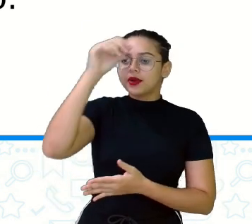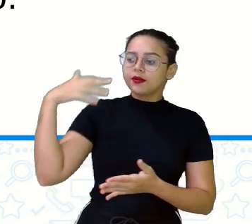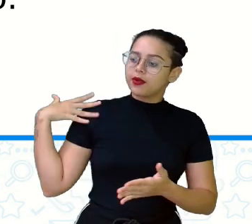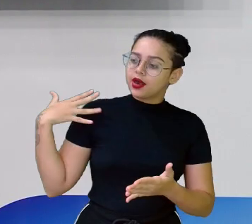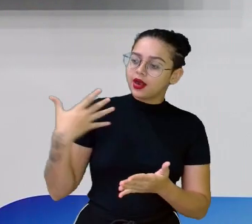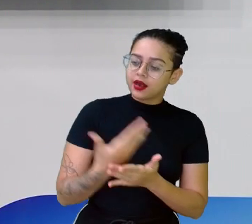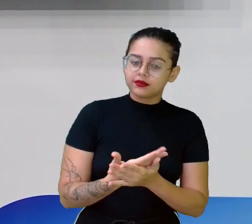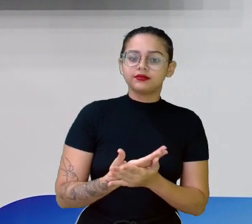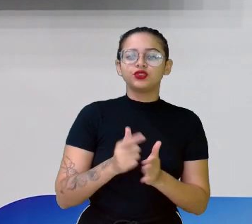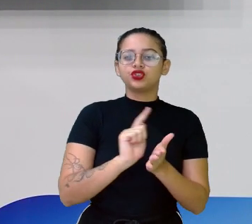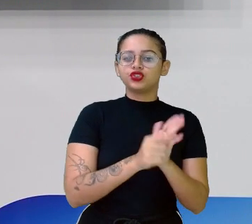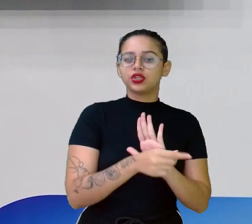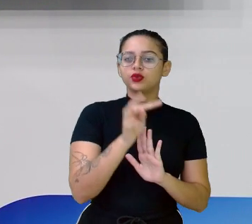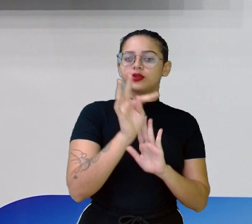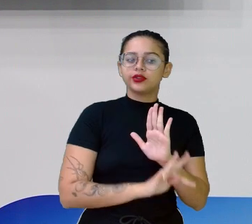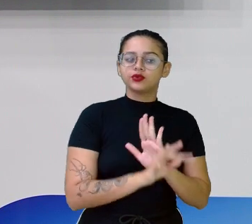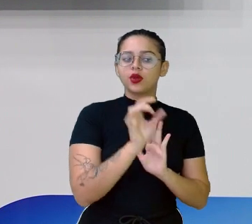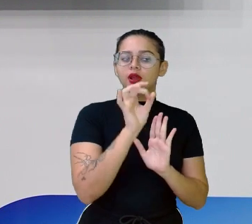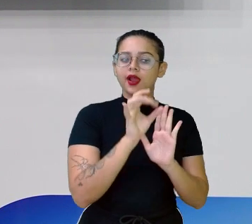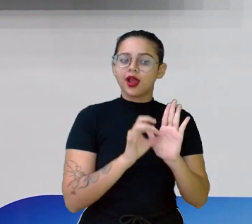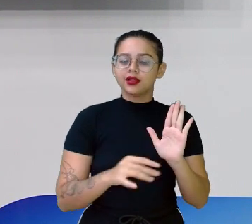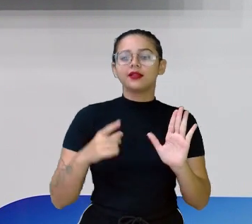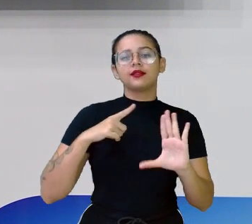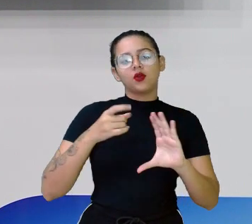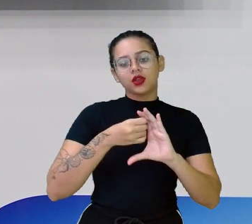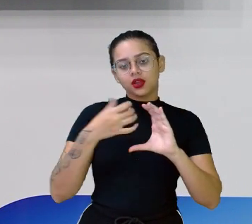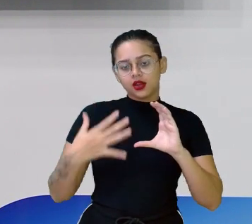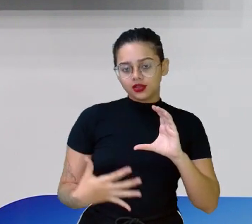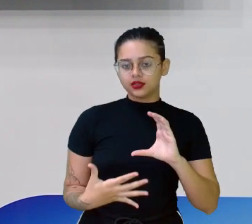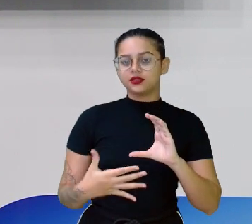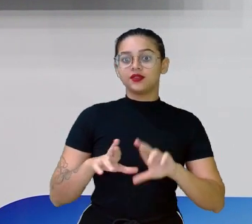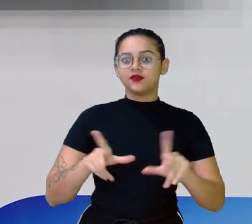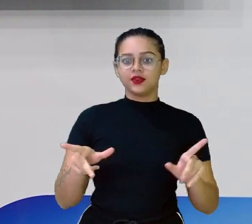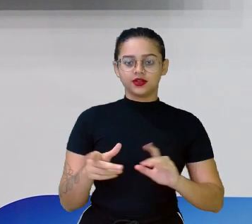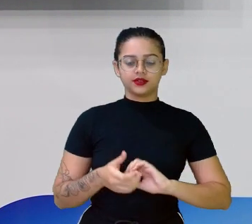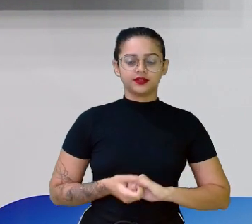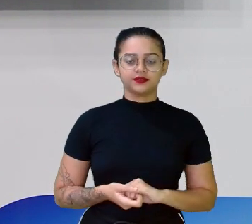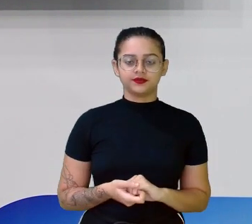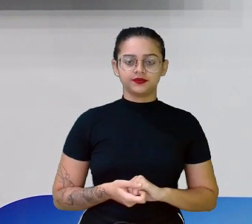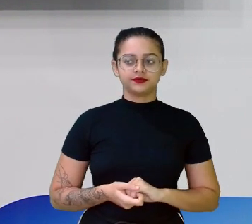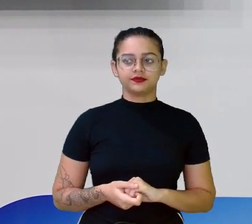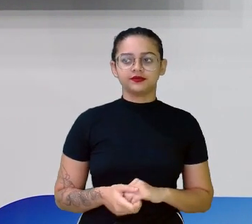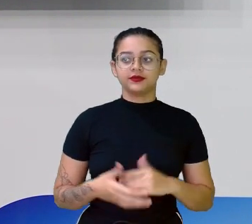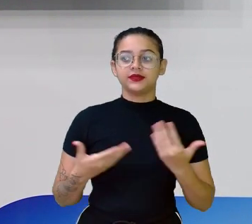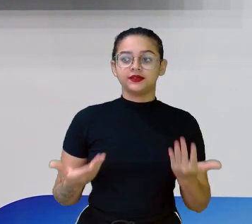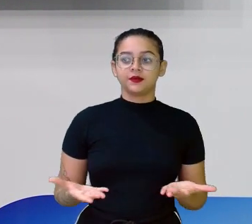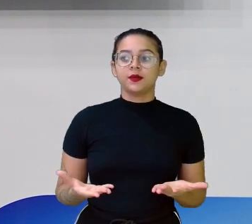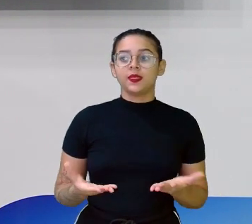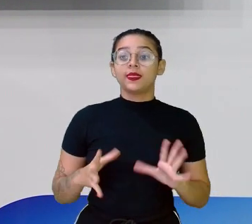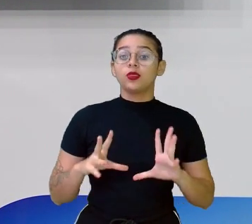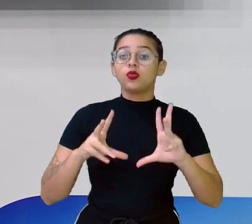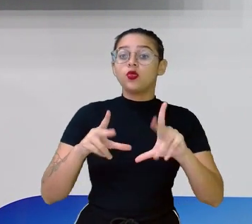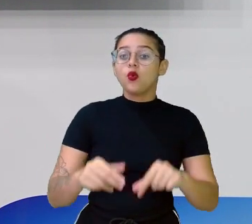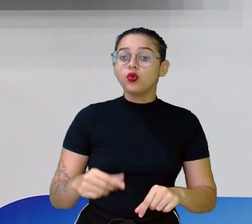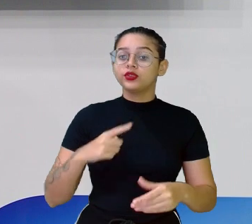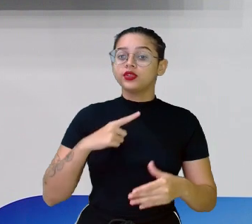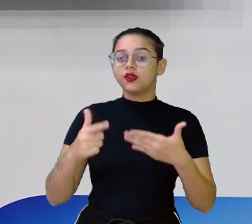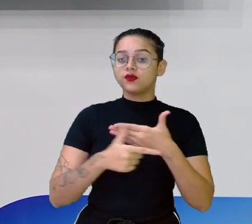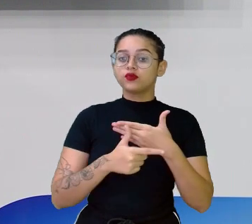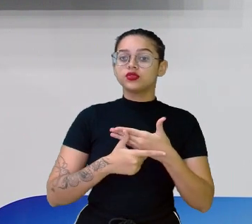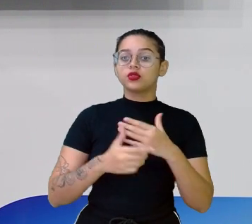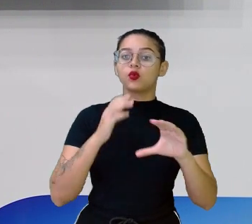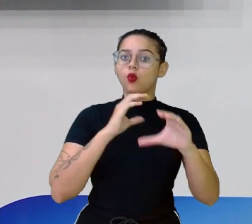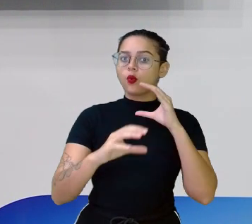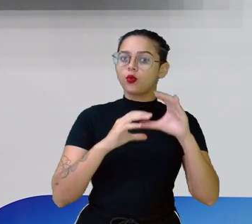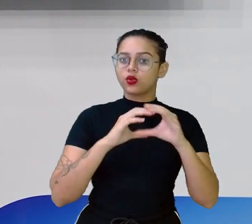que cada gênero textual ele tem uma característica diferente. Praticamente todos têm a função de comunicar,